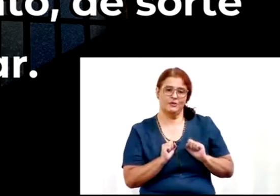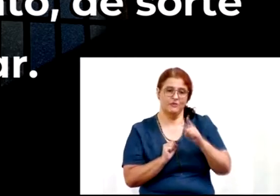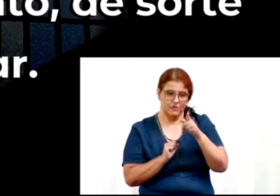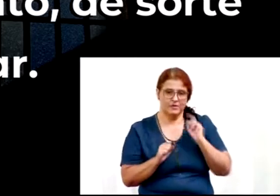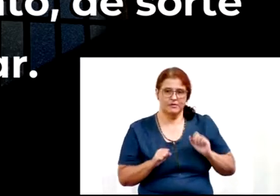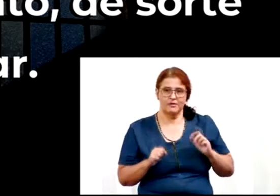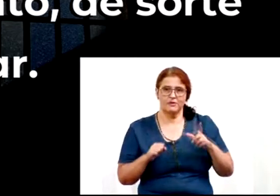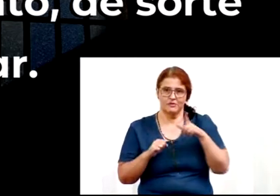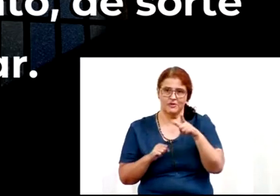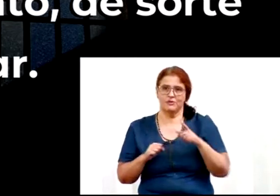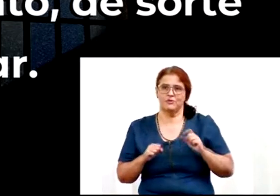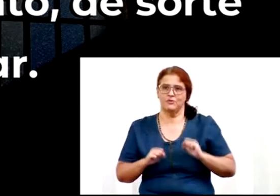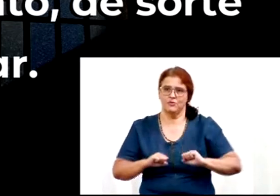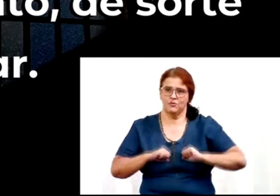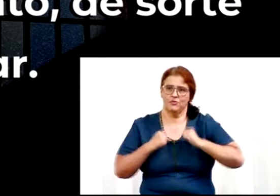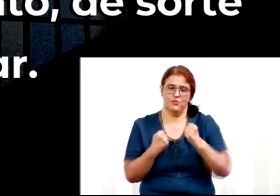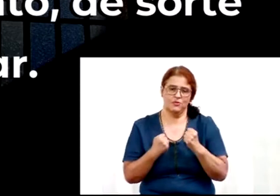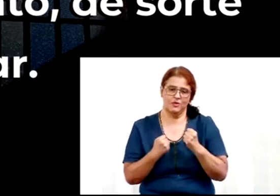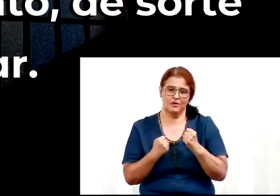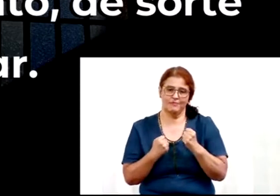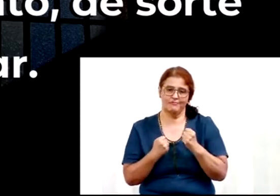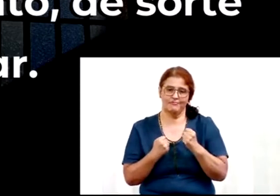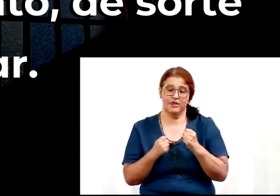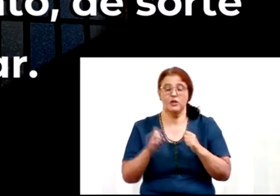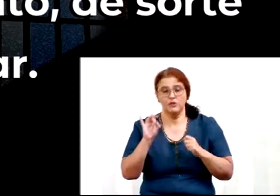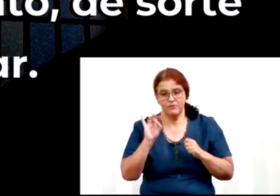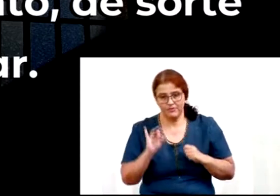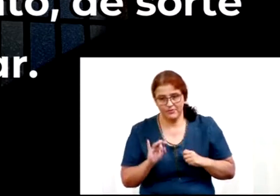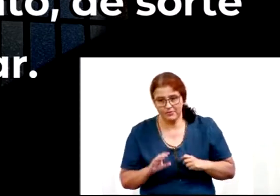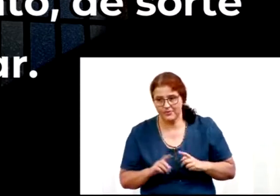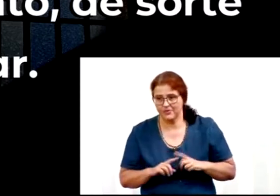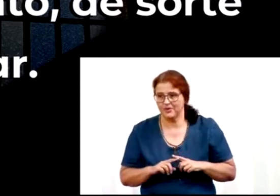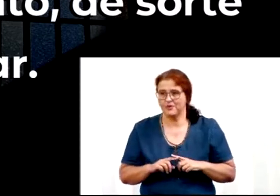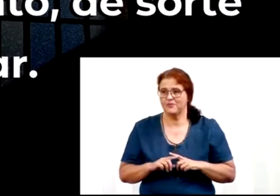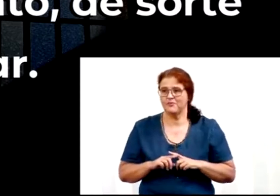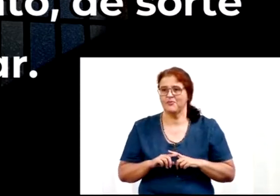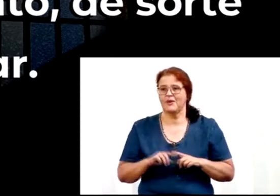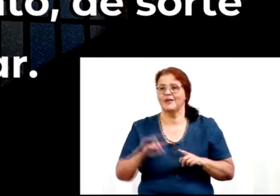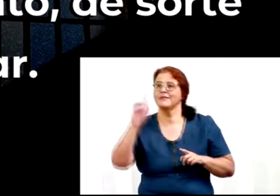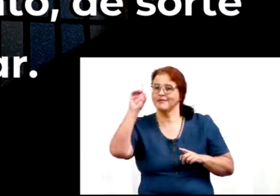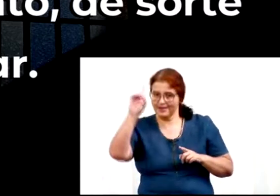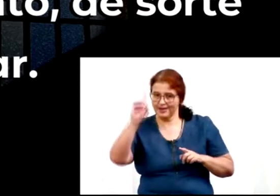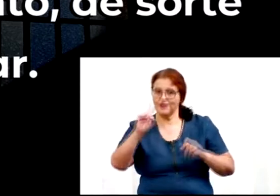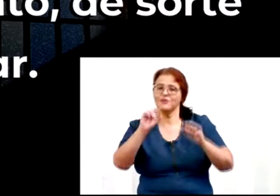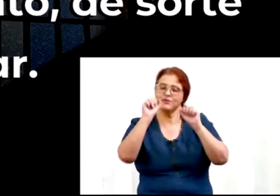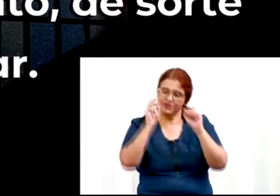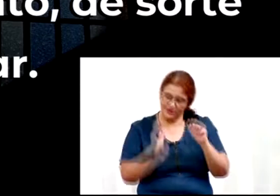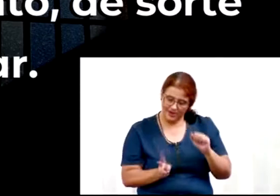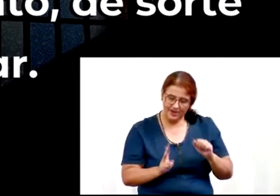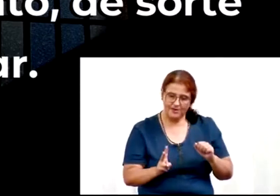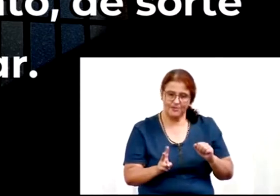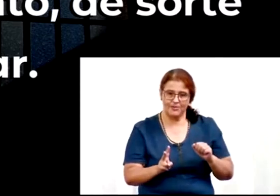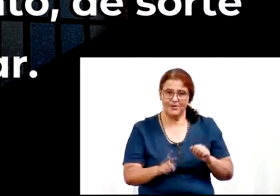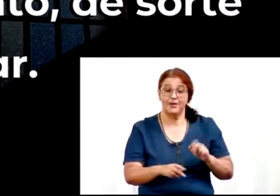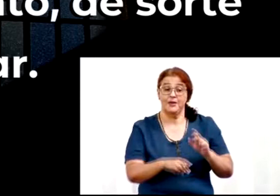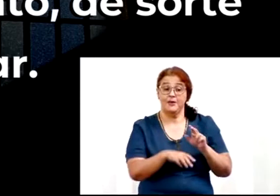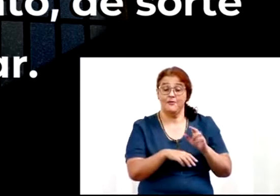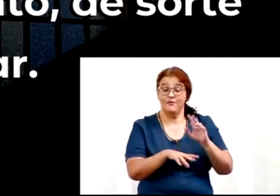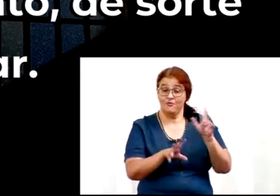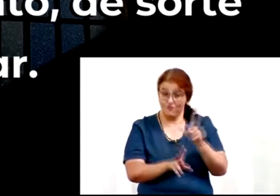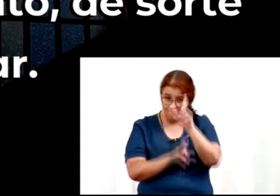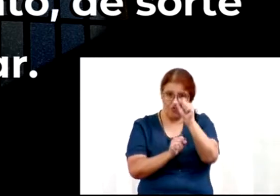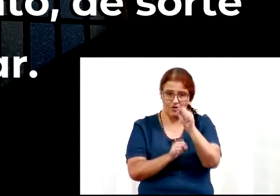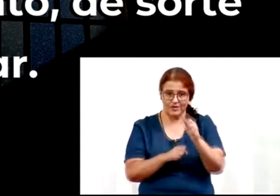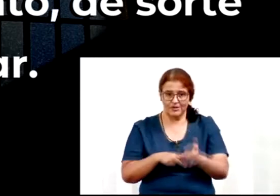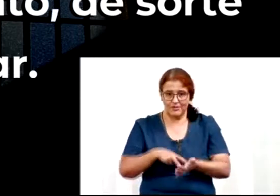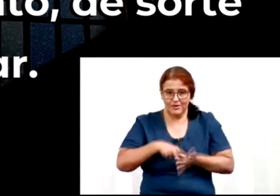que sejais tentados, além das vossas forças. Pelo contrário, juntamente com a